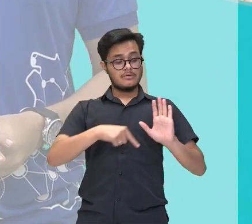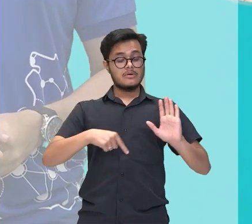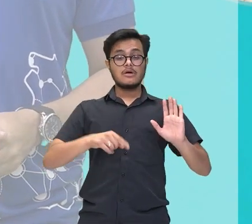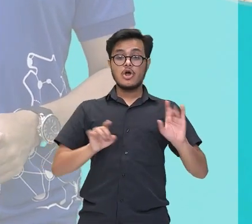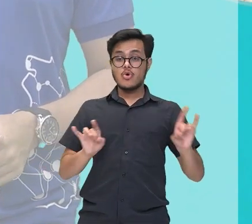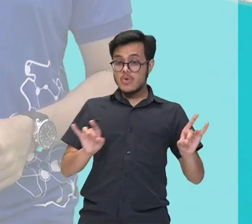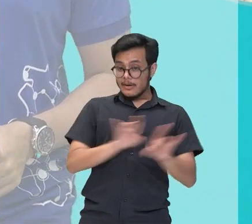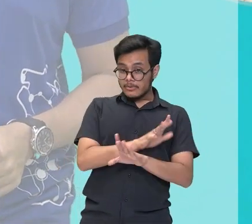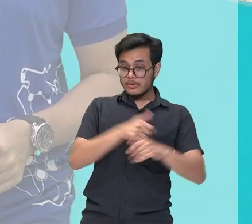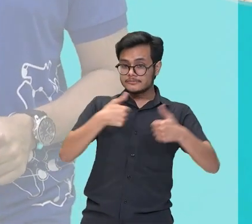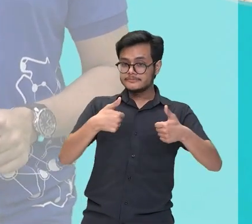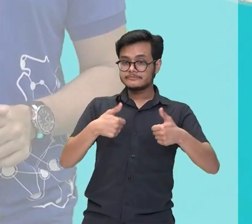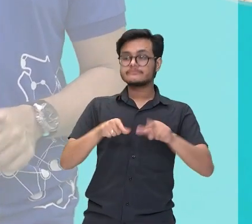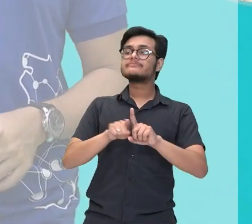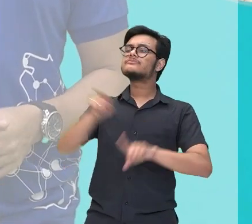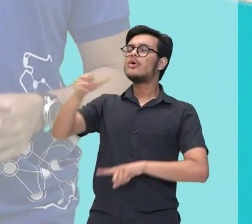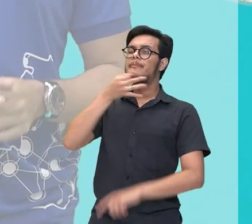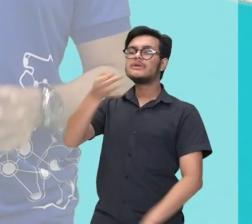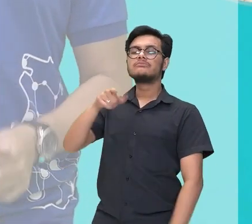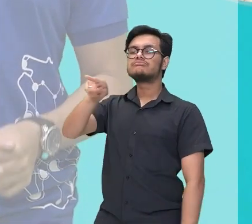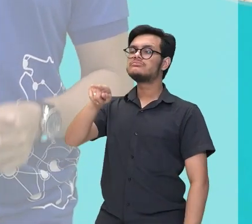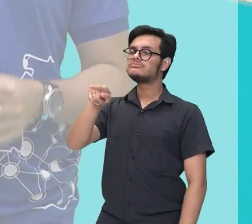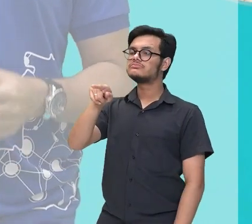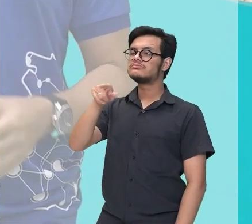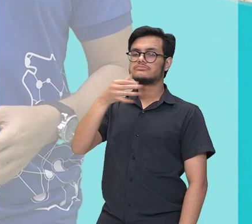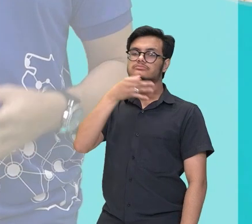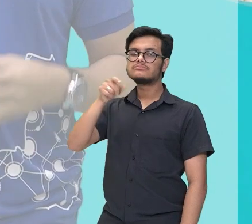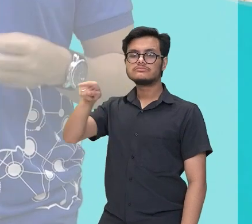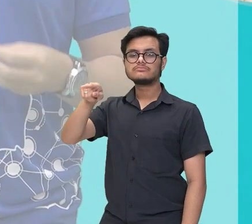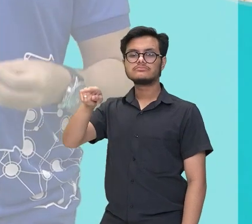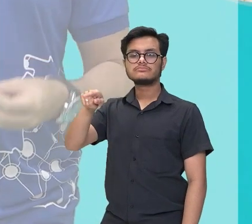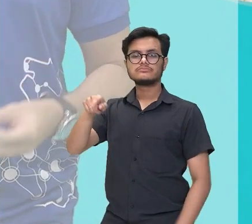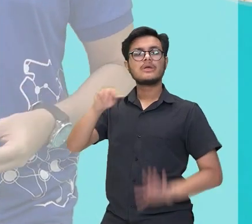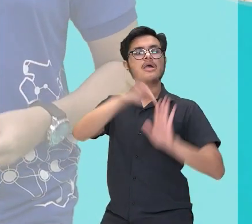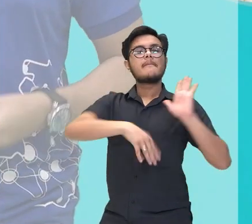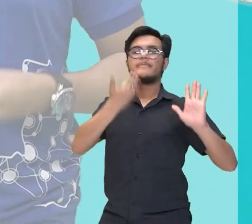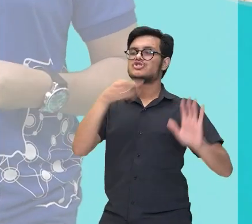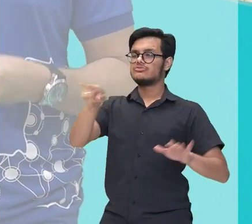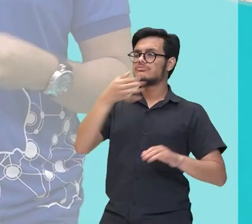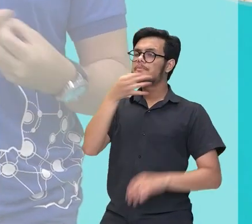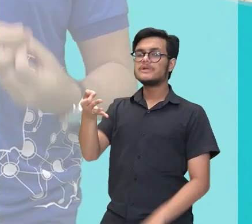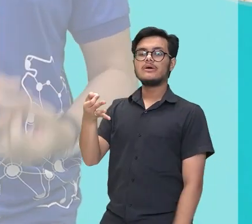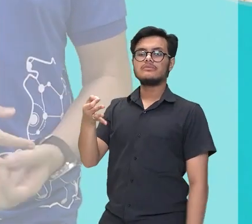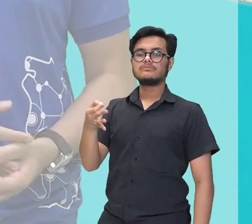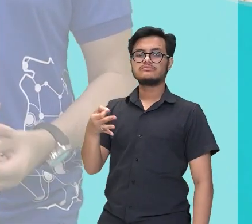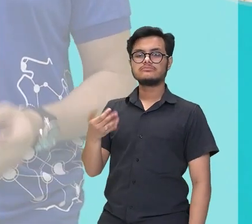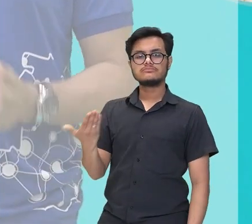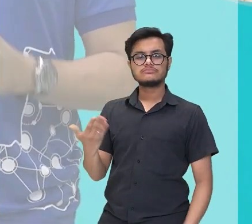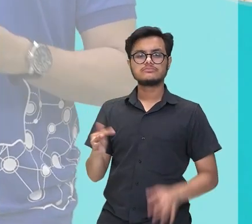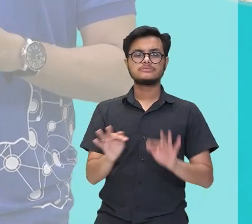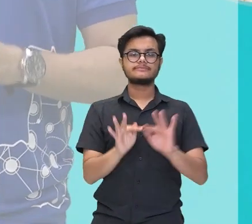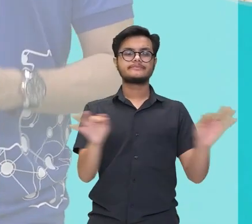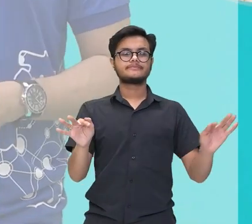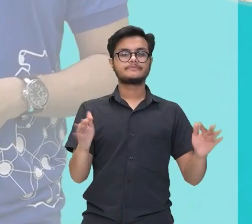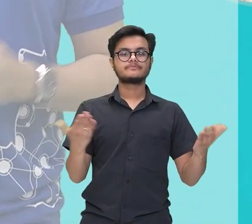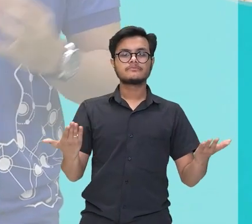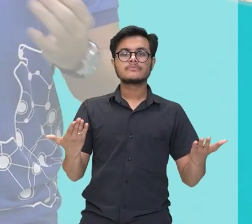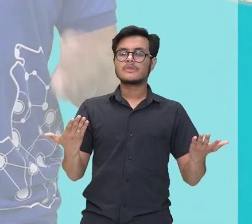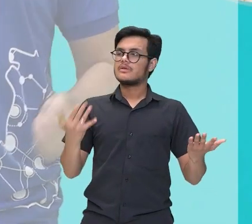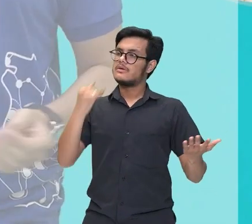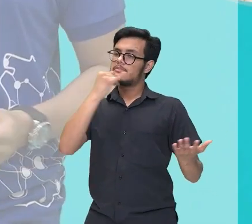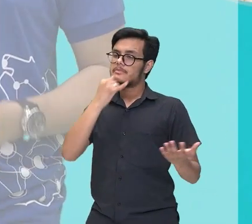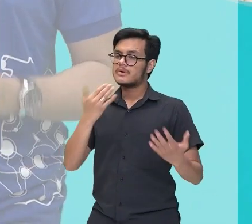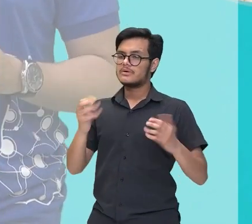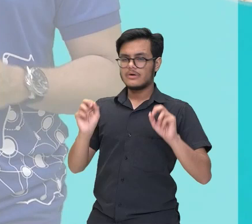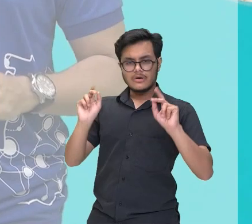fechamento do texto, tá? Então, encerre a sua carta de forma sucinta, por meio de expressões como atenciosamente